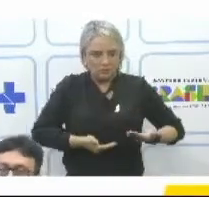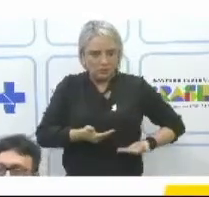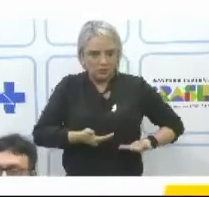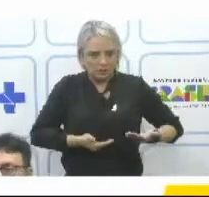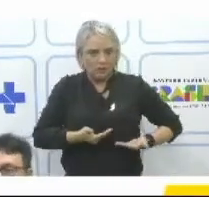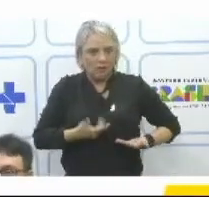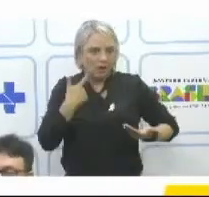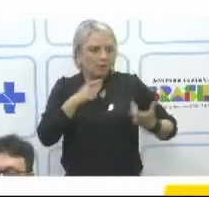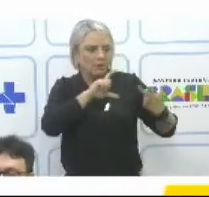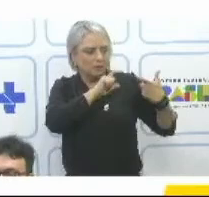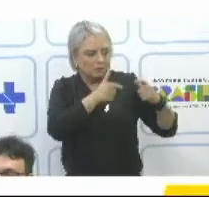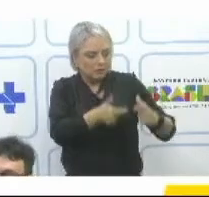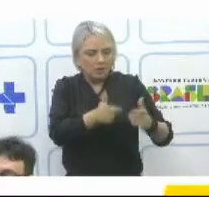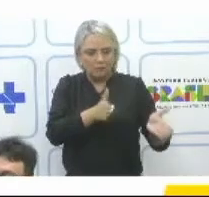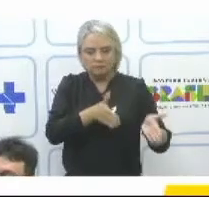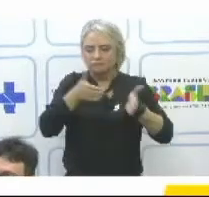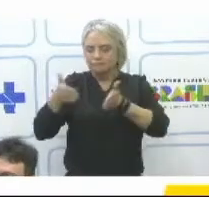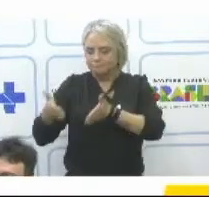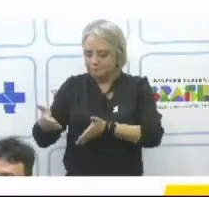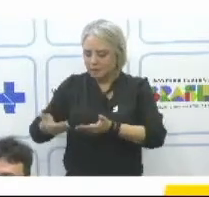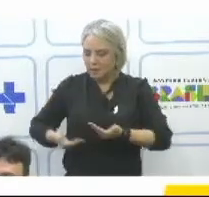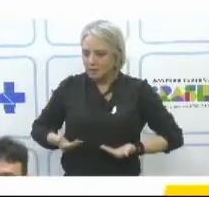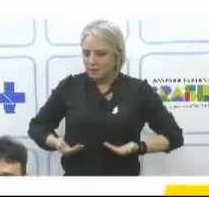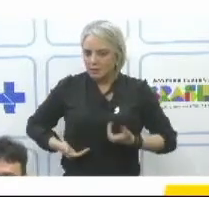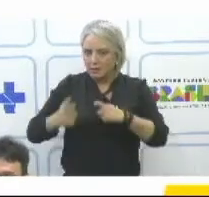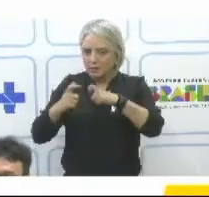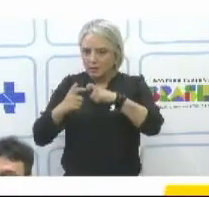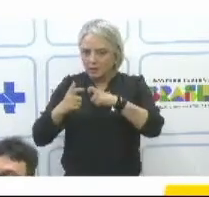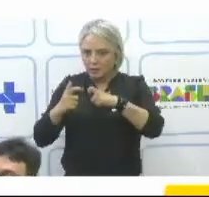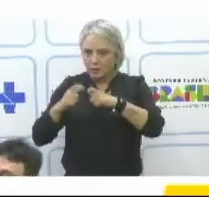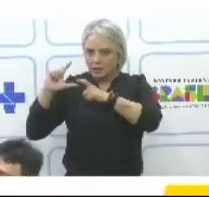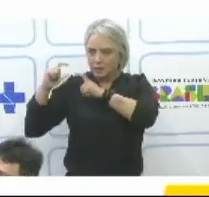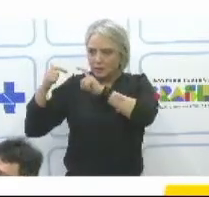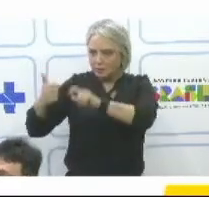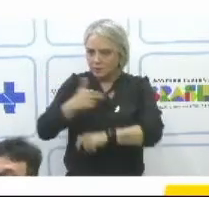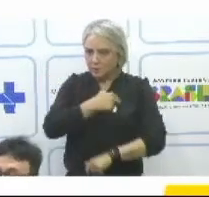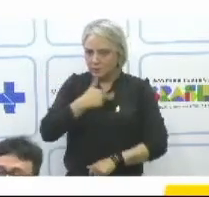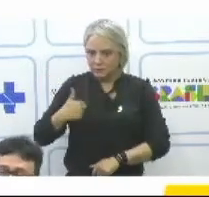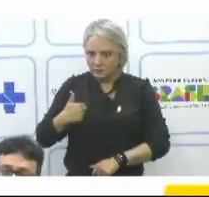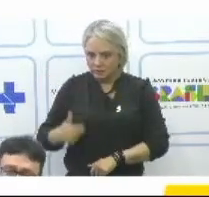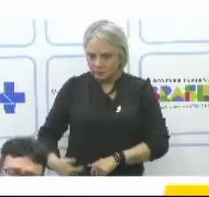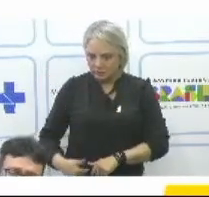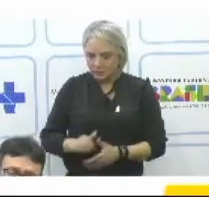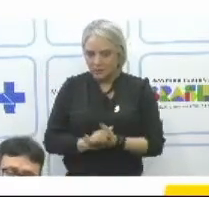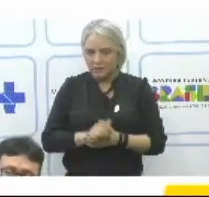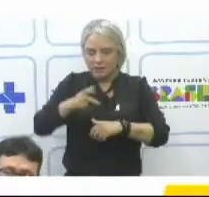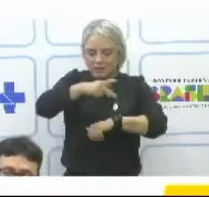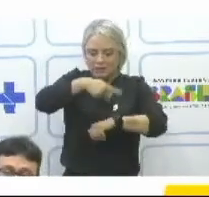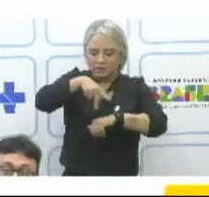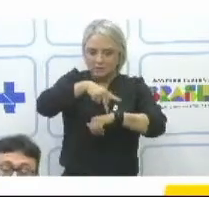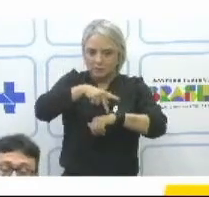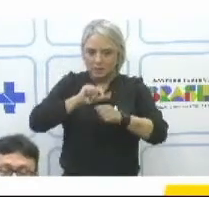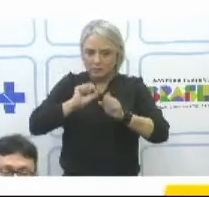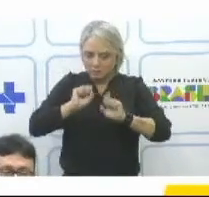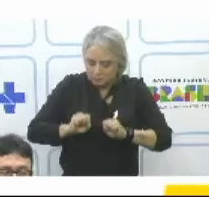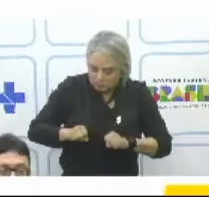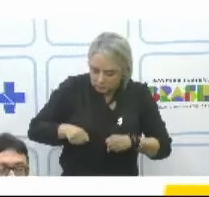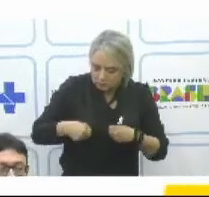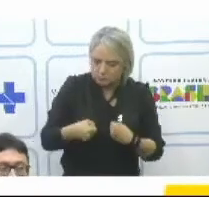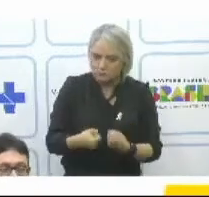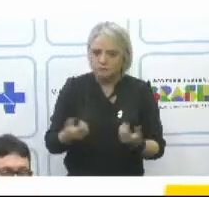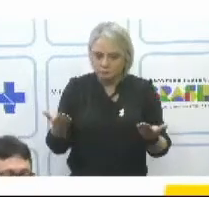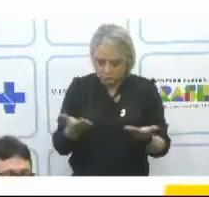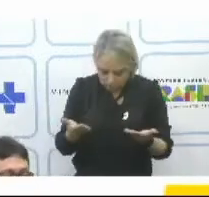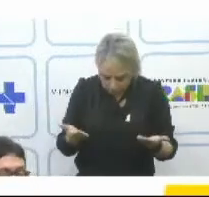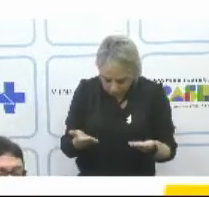medicina convencional e do outro lado o serviço de medicina tradicional chinesa, né? Então, esses países, por exemplo, estão fazendo um esforço hoje